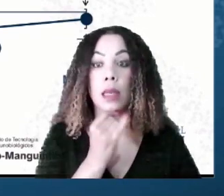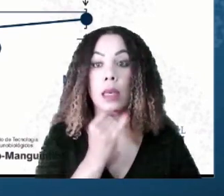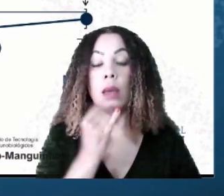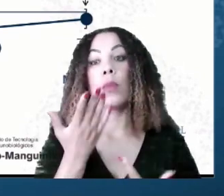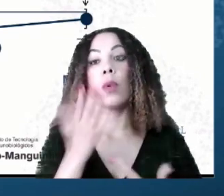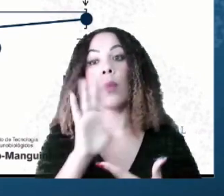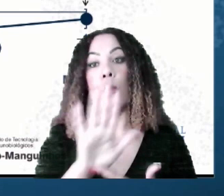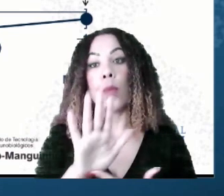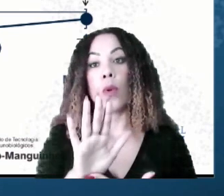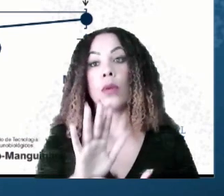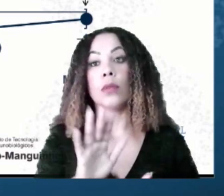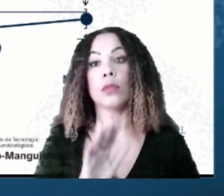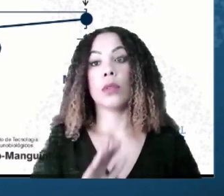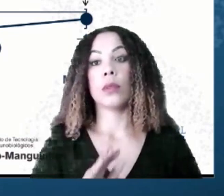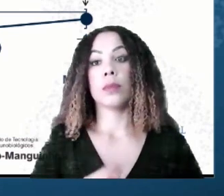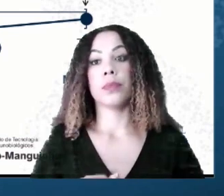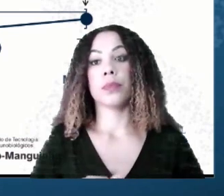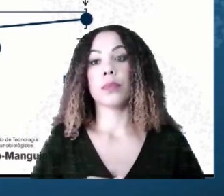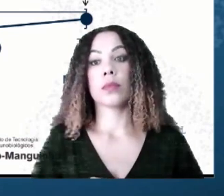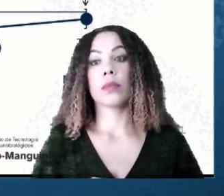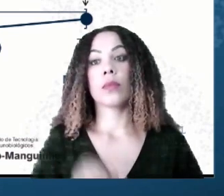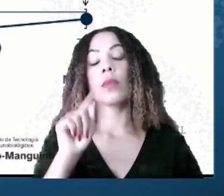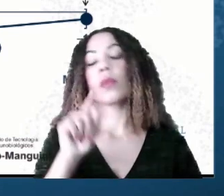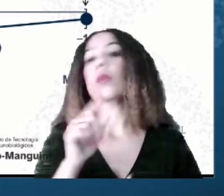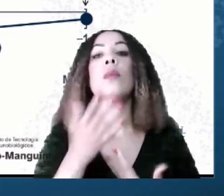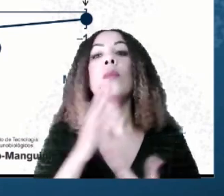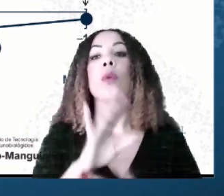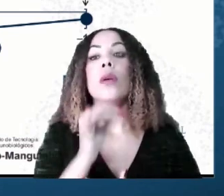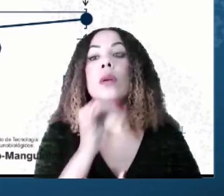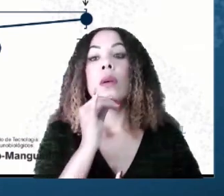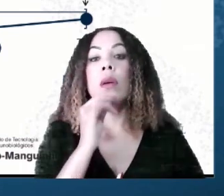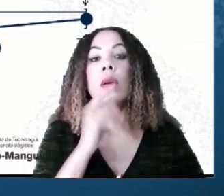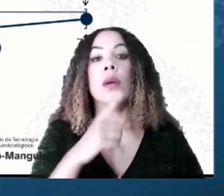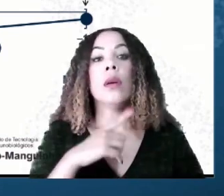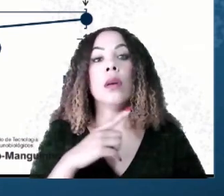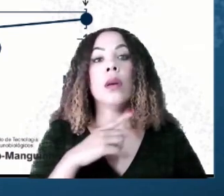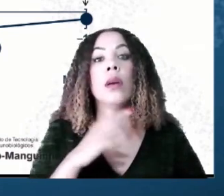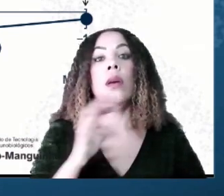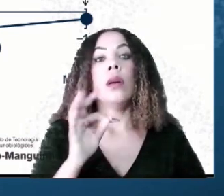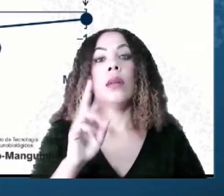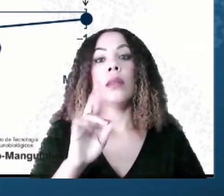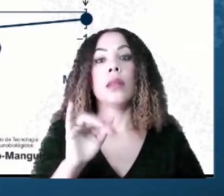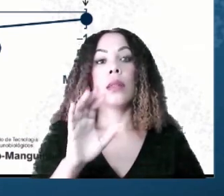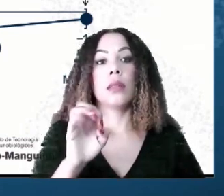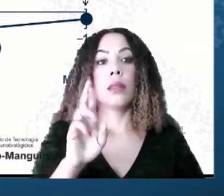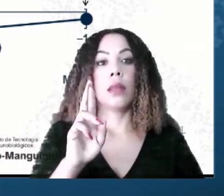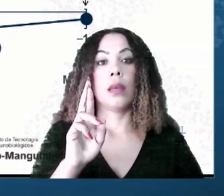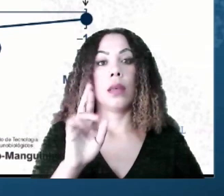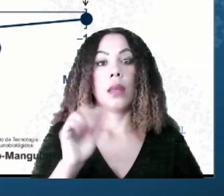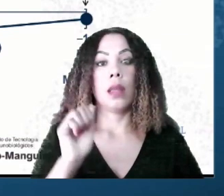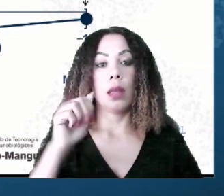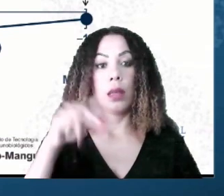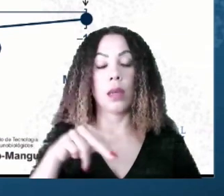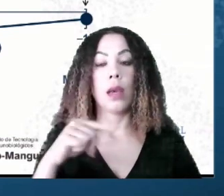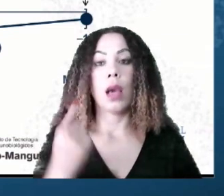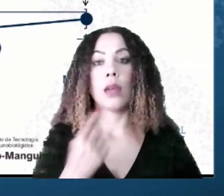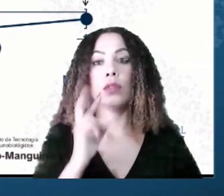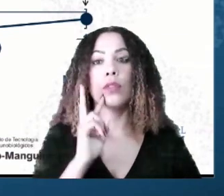mostra exemplos feitos da vutrisiran, e a gente